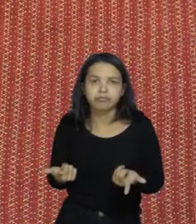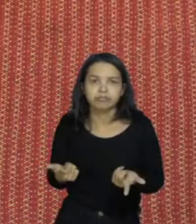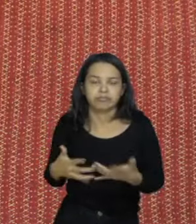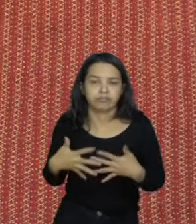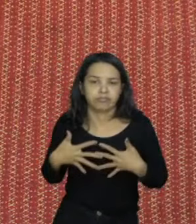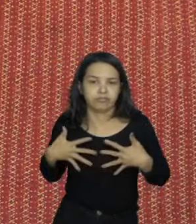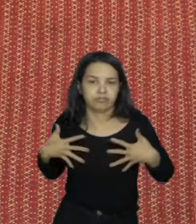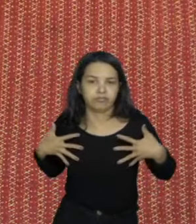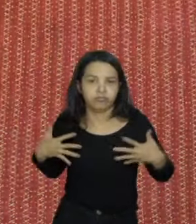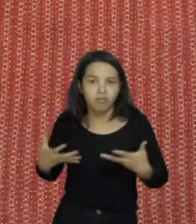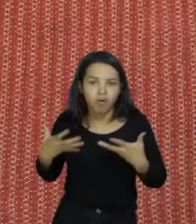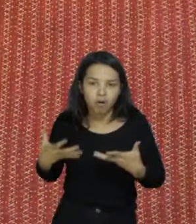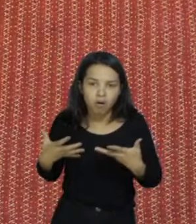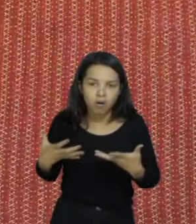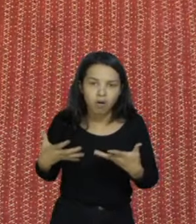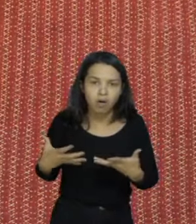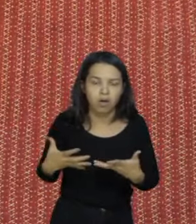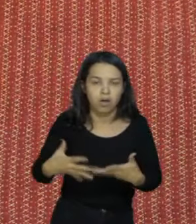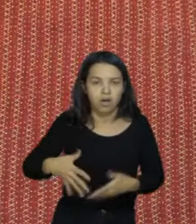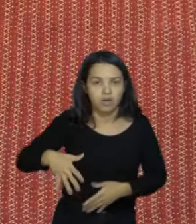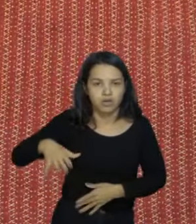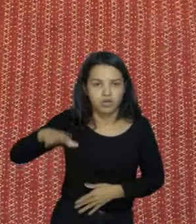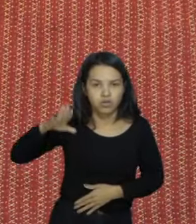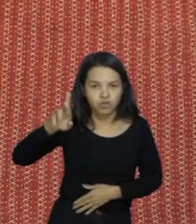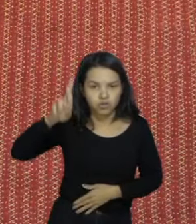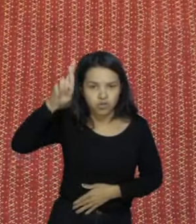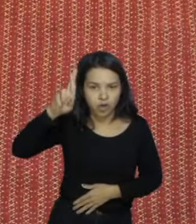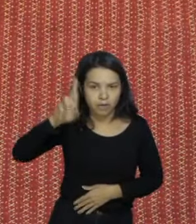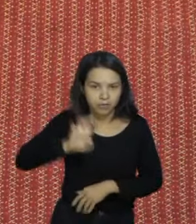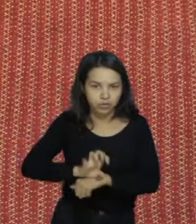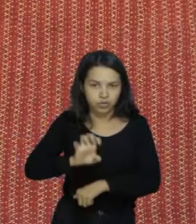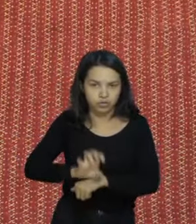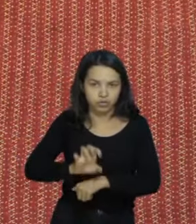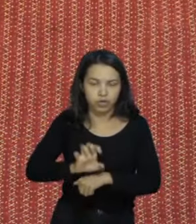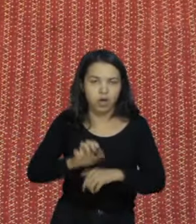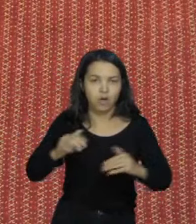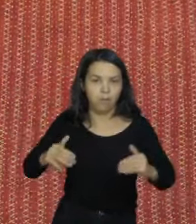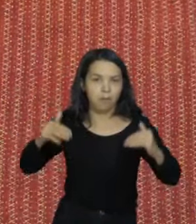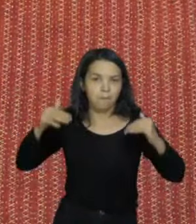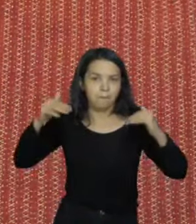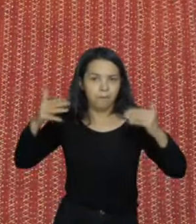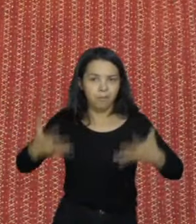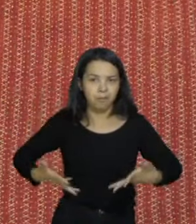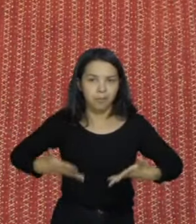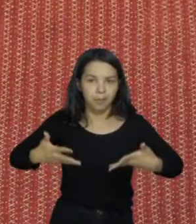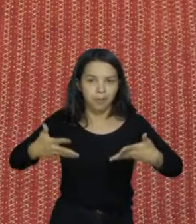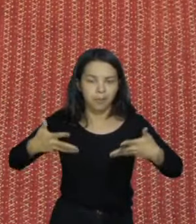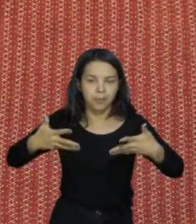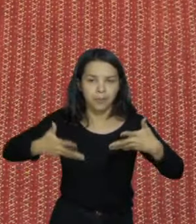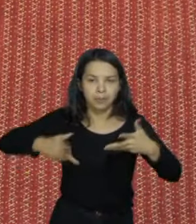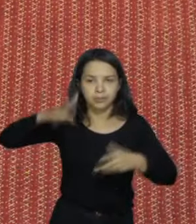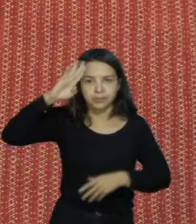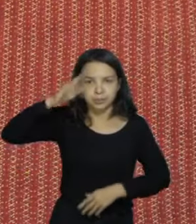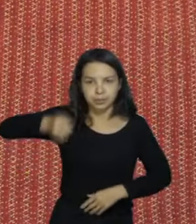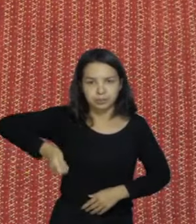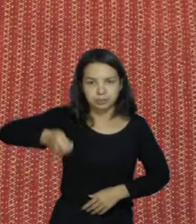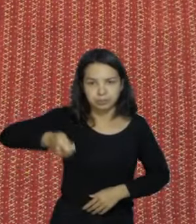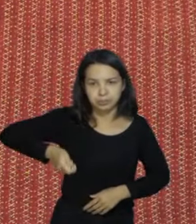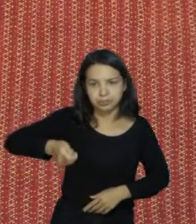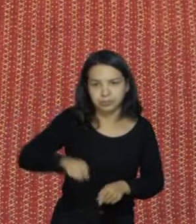honra de chefe de estado com toda pompa a ditadores sanguinários ou